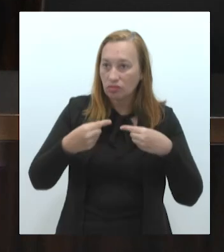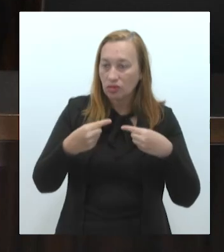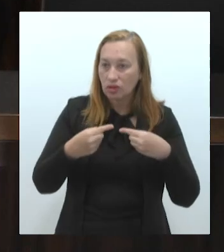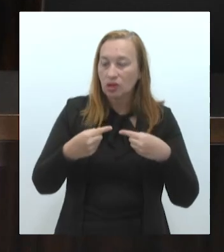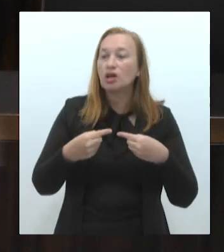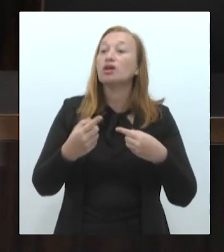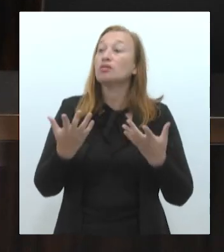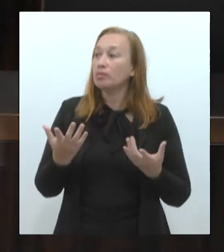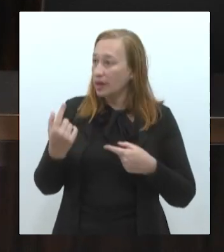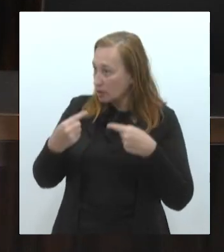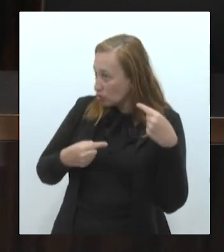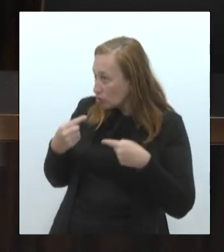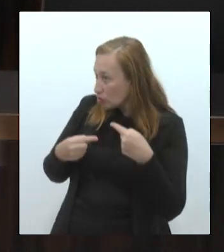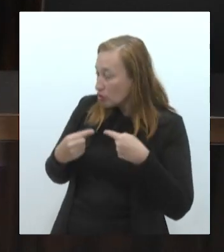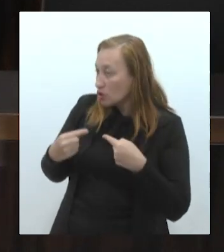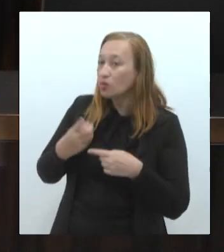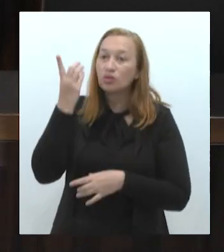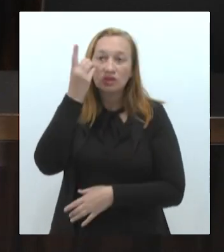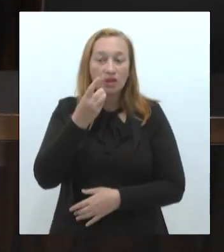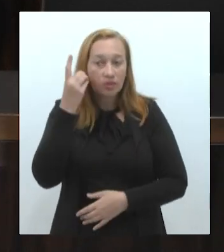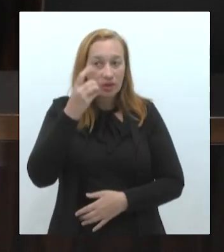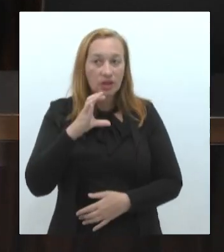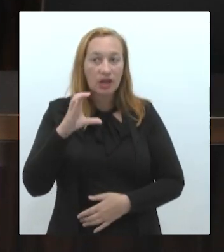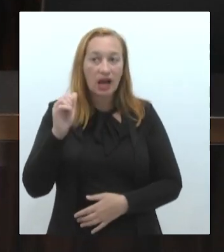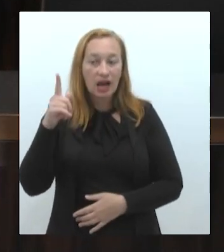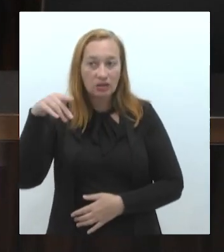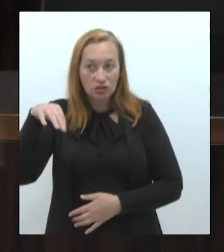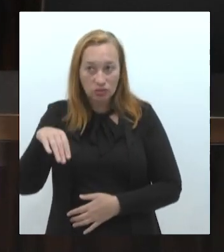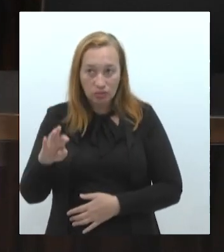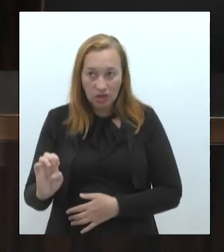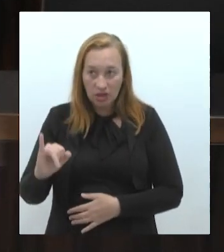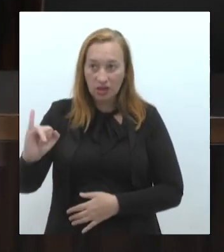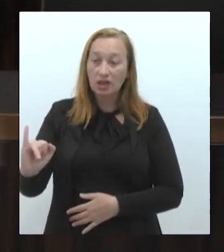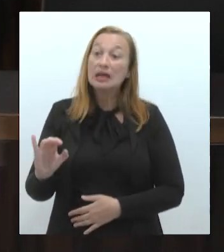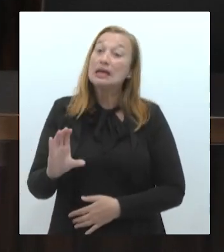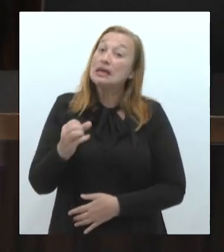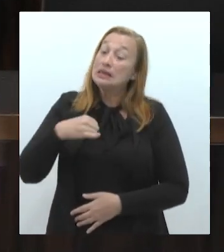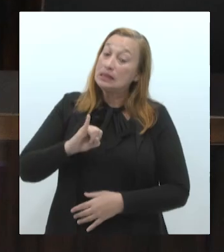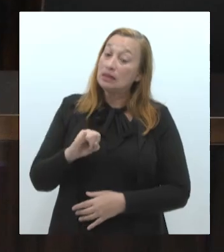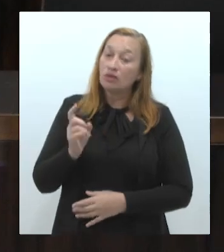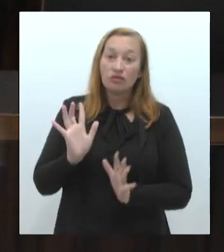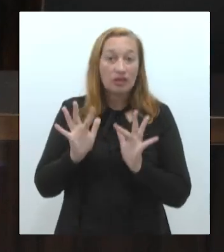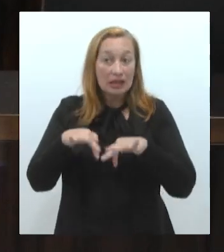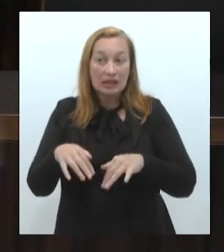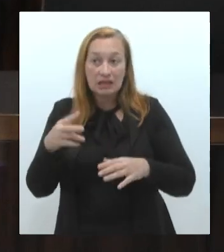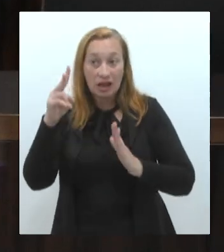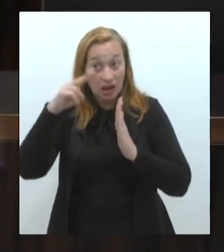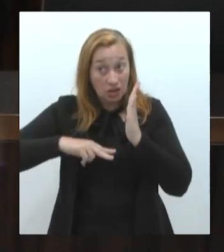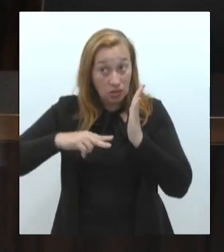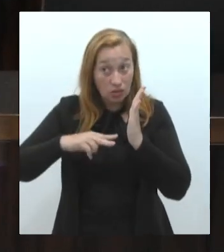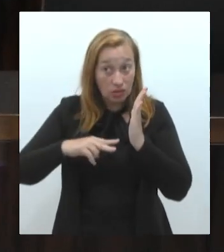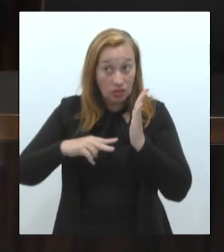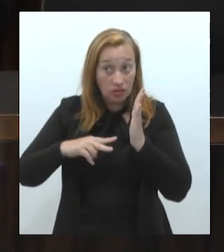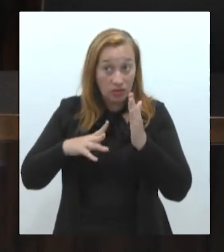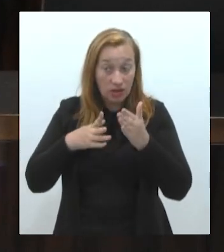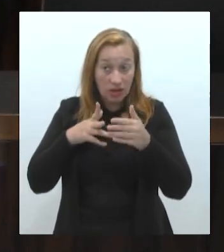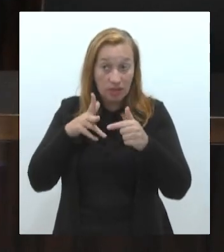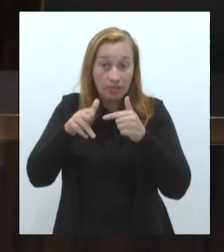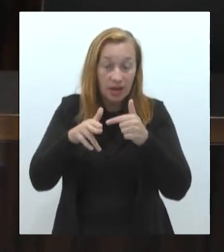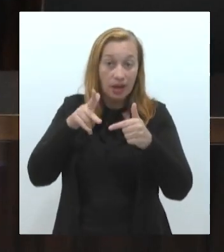para discutir, o deputado Carlos Miguel. Porque se a gente não conclui a leitura, fica Claro. lá no Diário Oficial